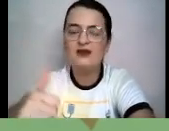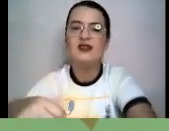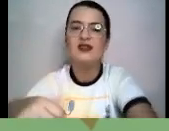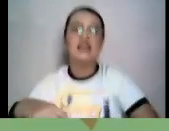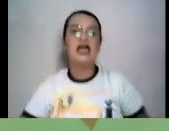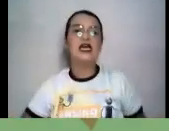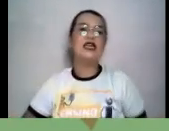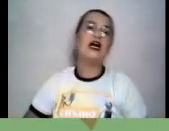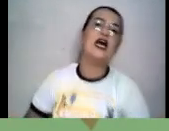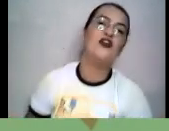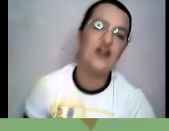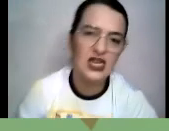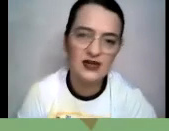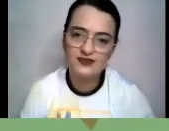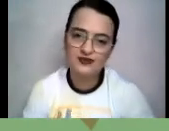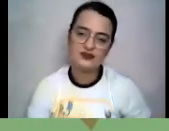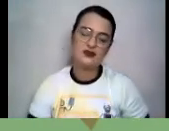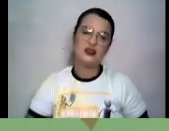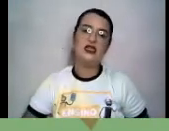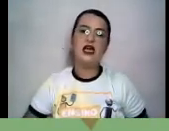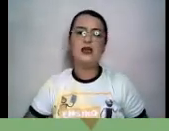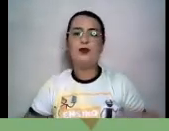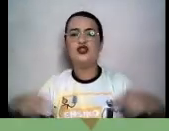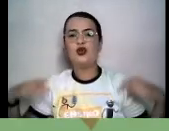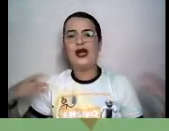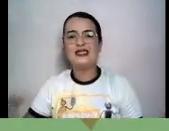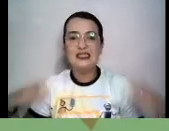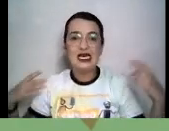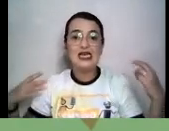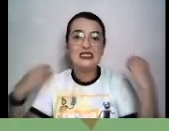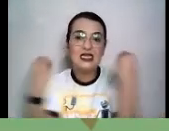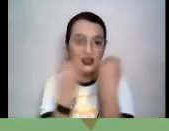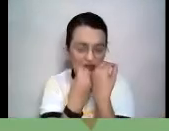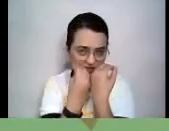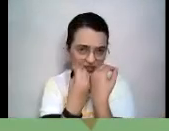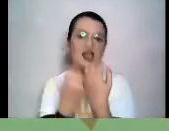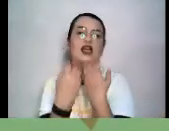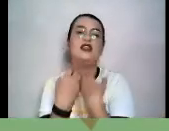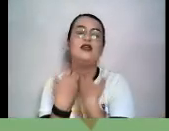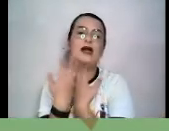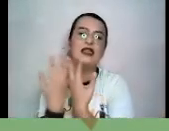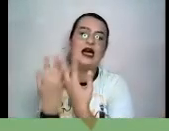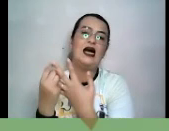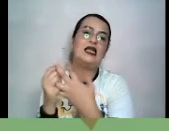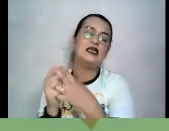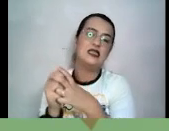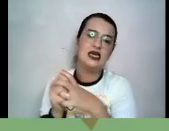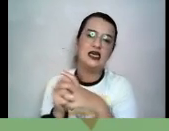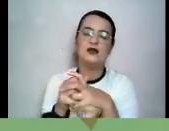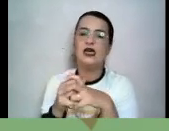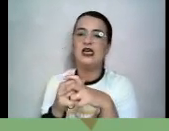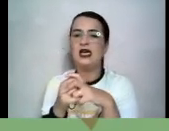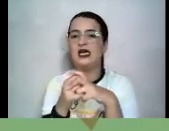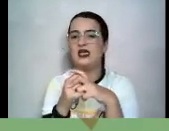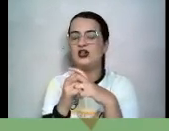beleza? E aí, da Guerra Fria, né, depois de quase 6 anos de batalhas,